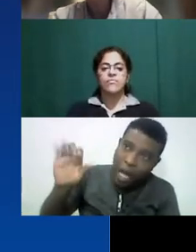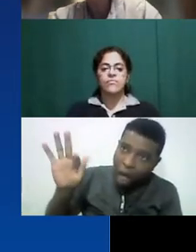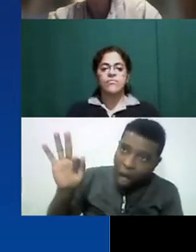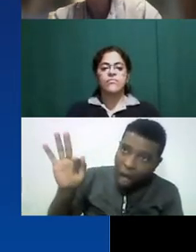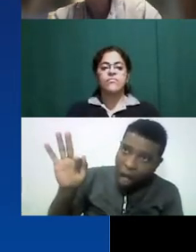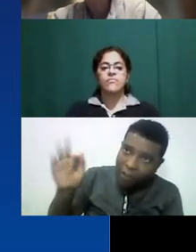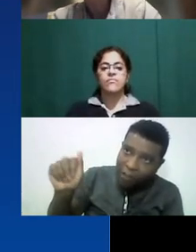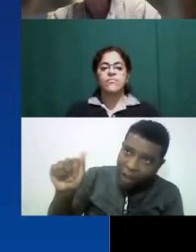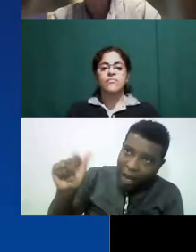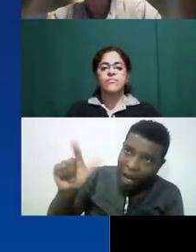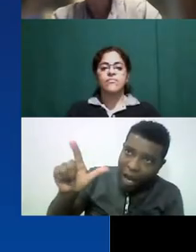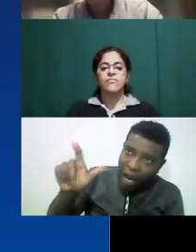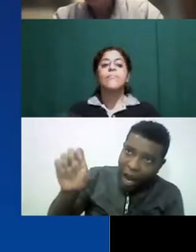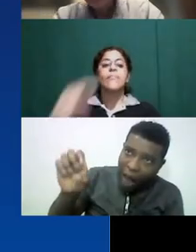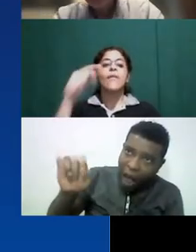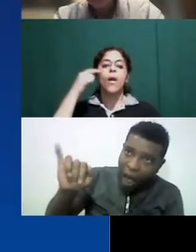aí em dores.